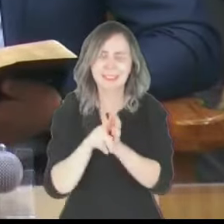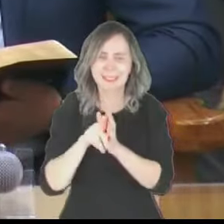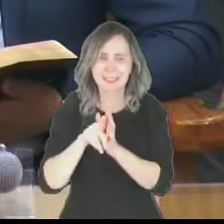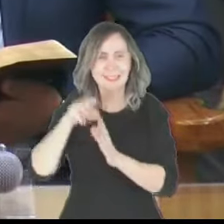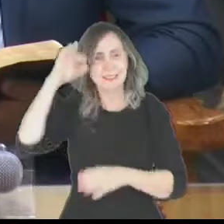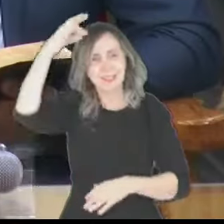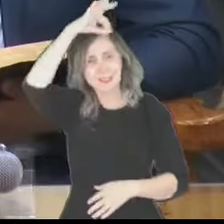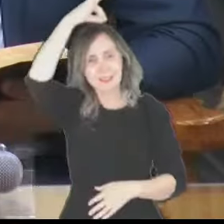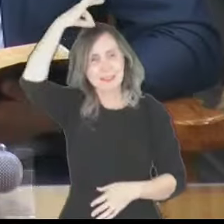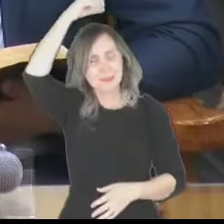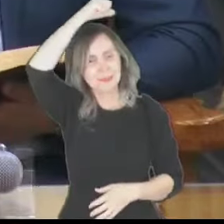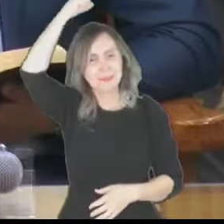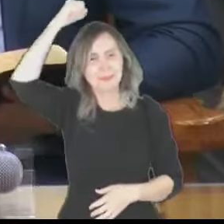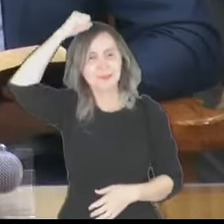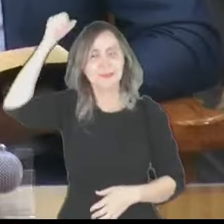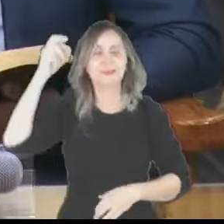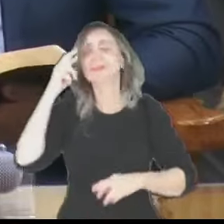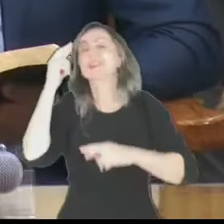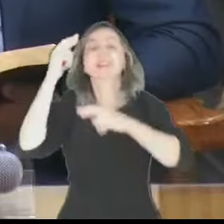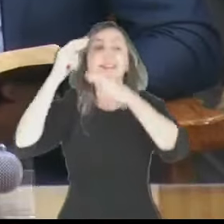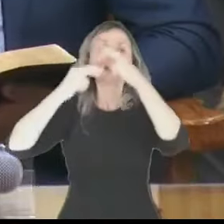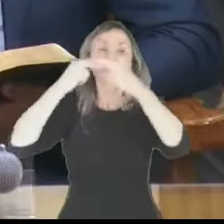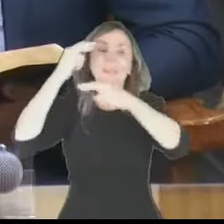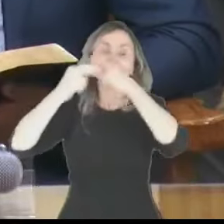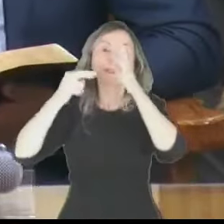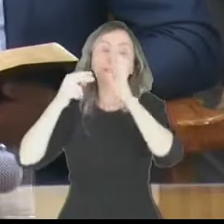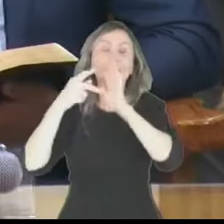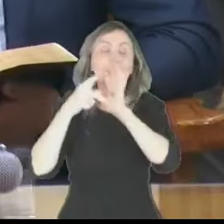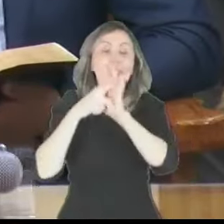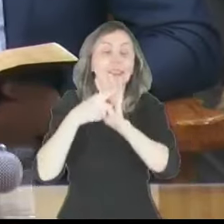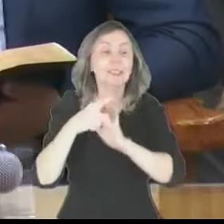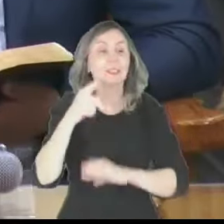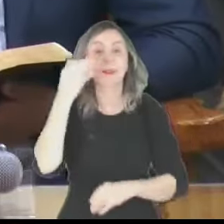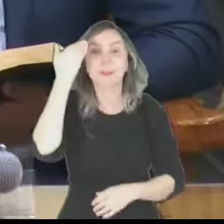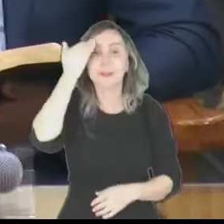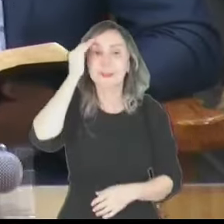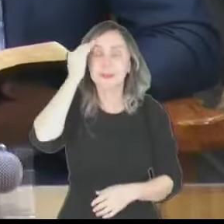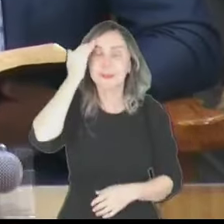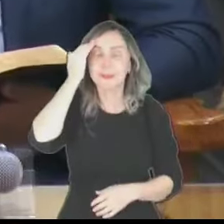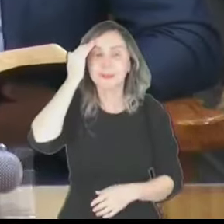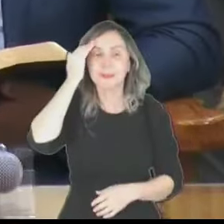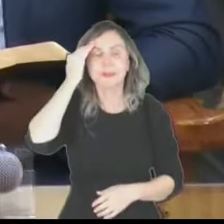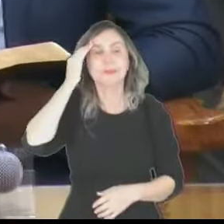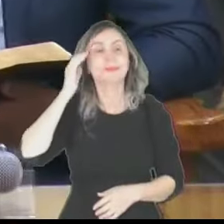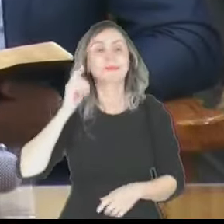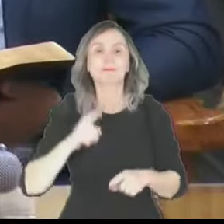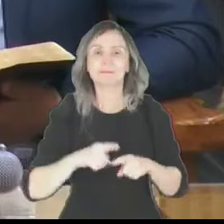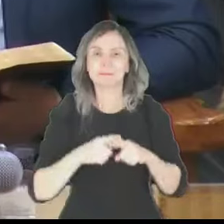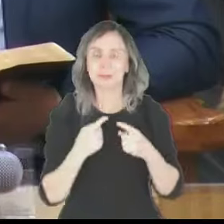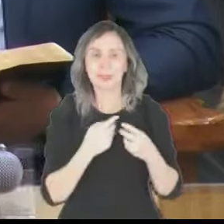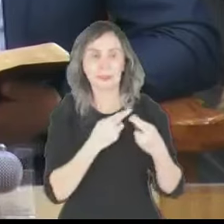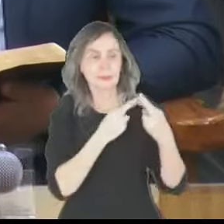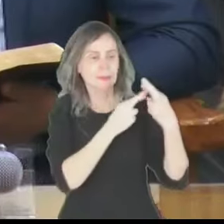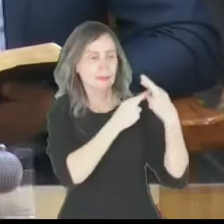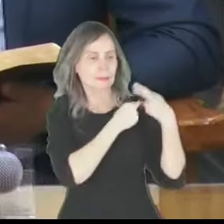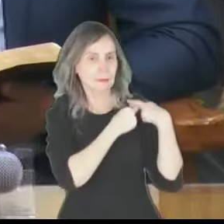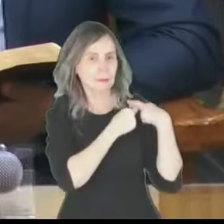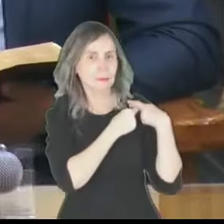Pela renovação Do vosso entendimento Mas a responsabilidade É nossa